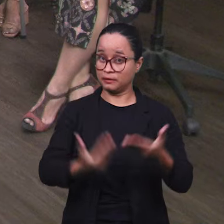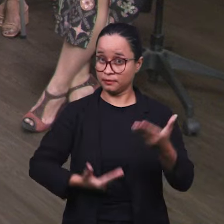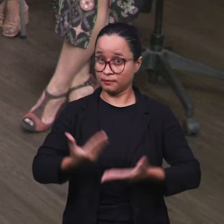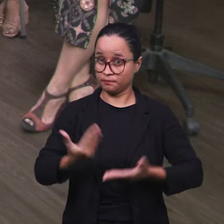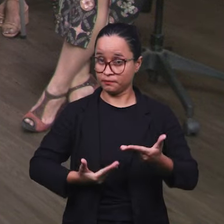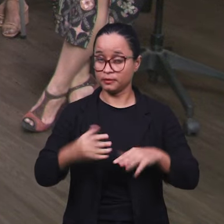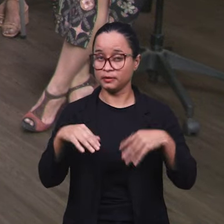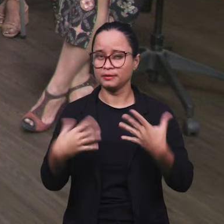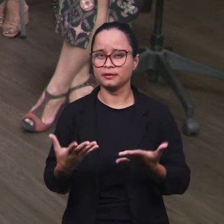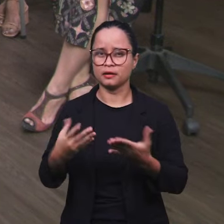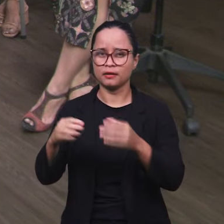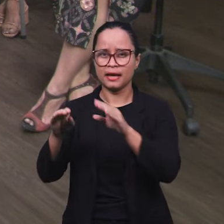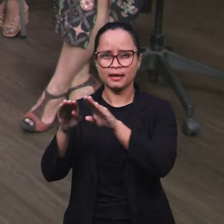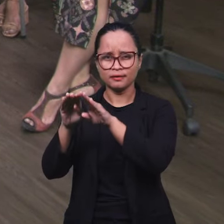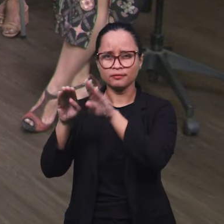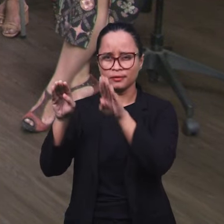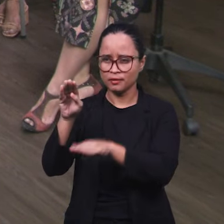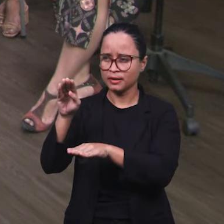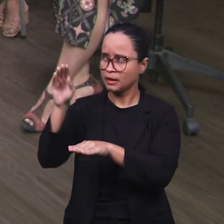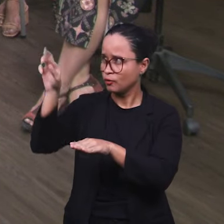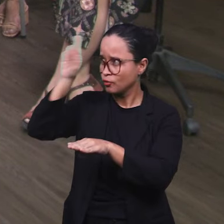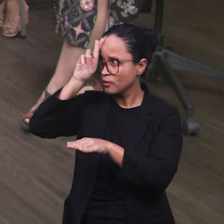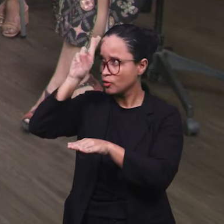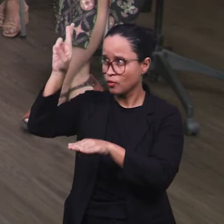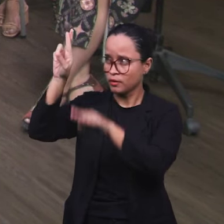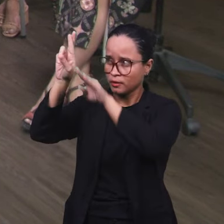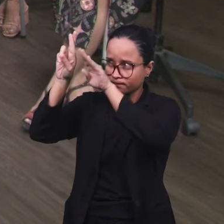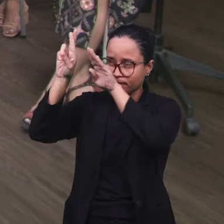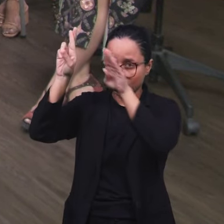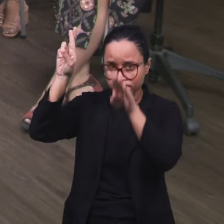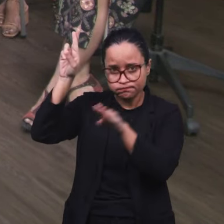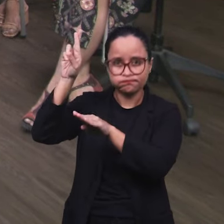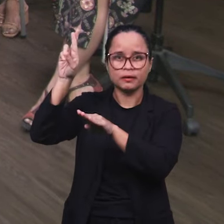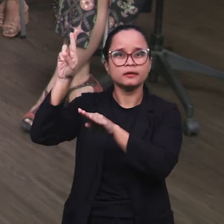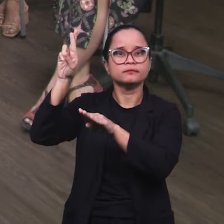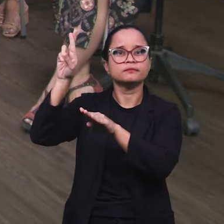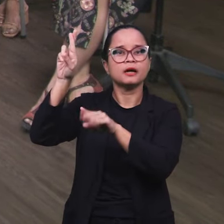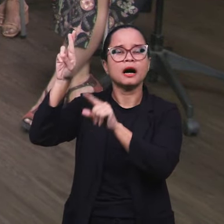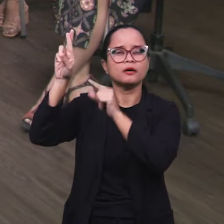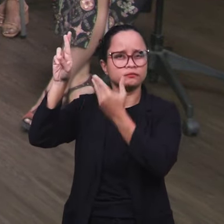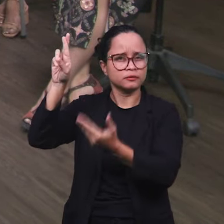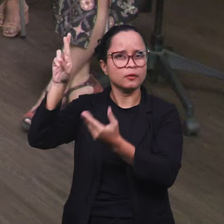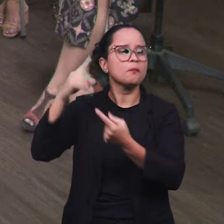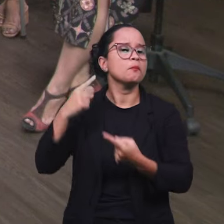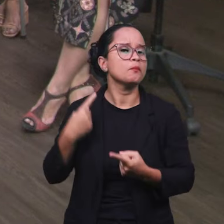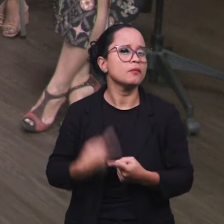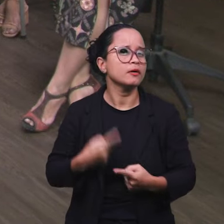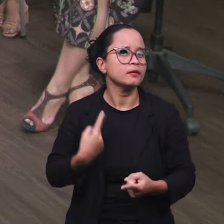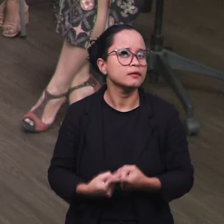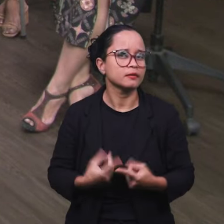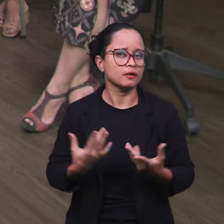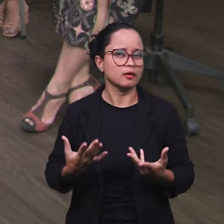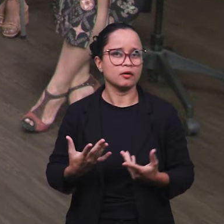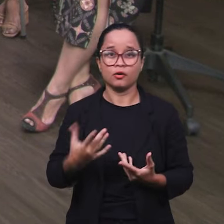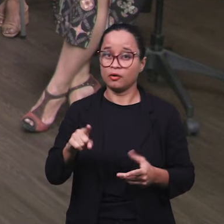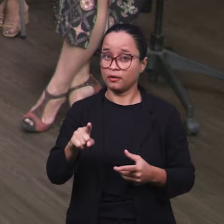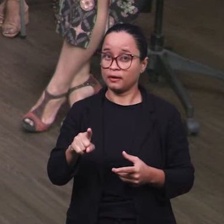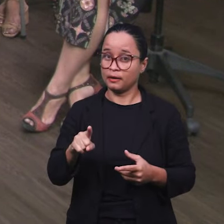Essa submissão é ao Senhor, né? A submissão do jovem é ao Senhor. Por que